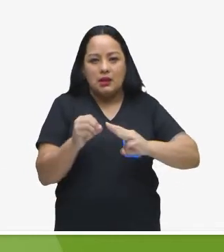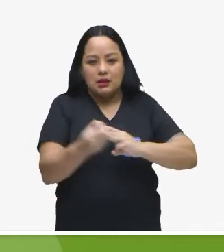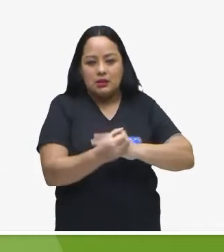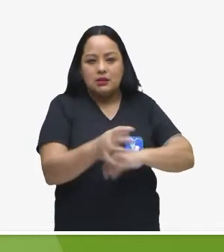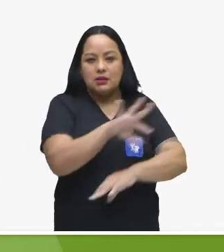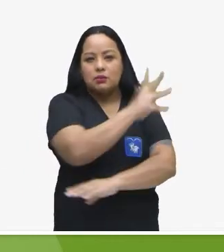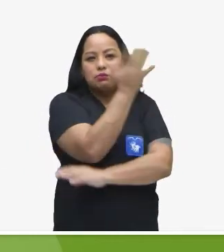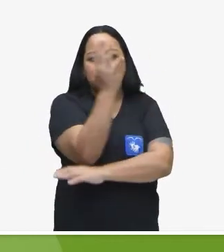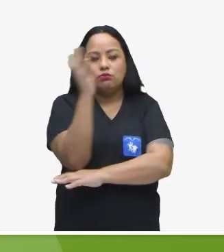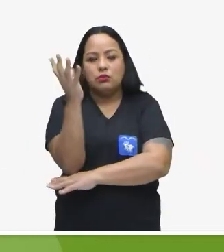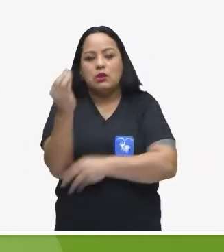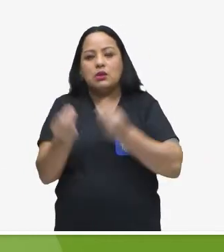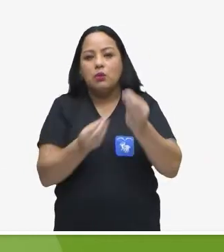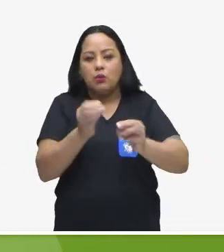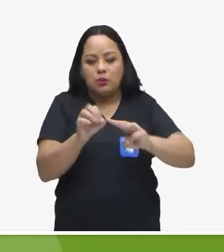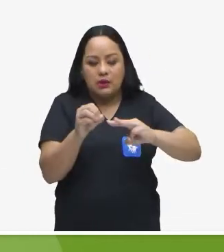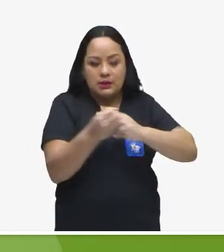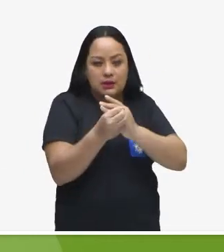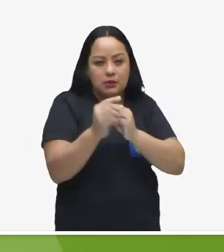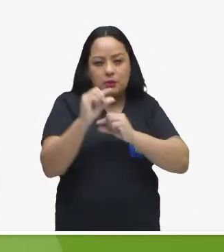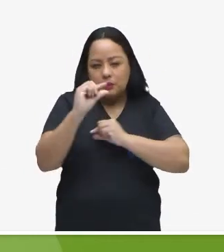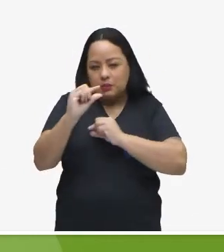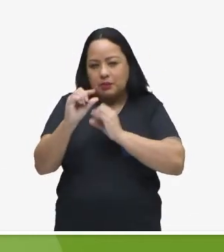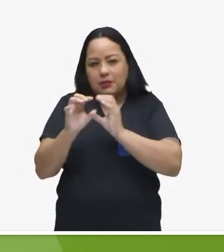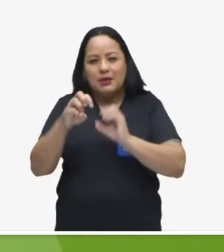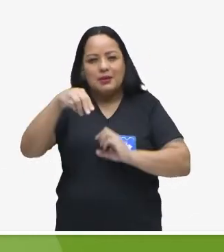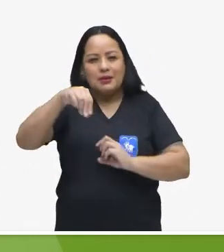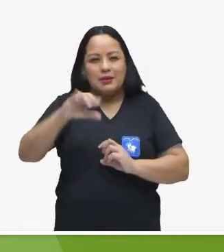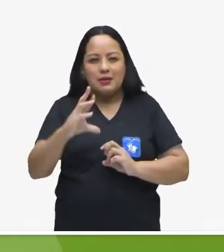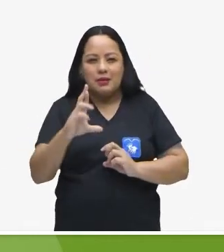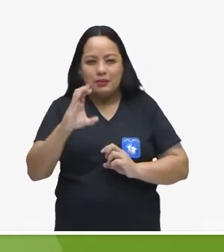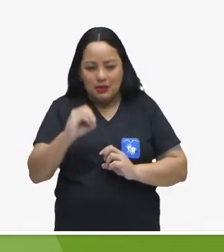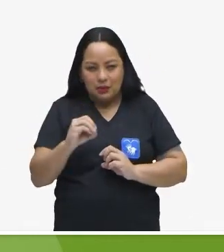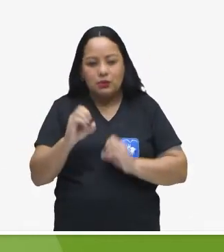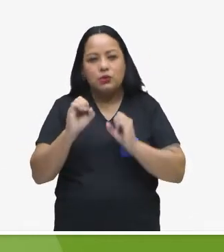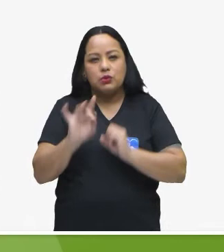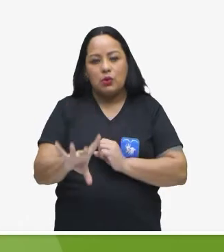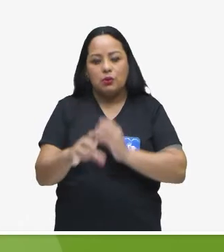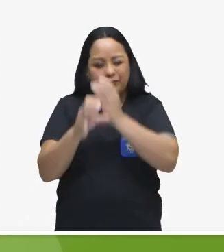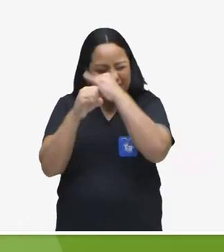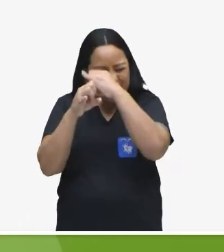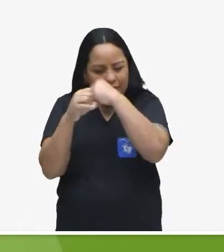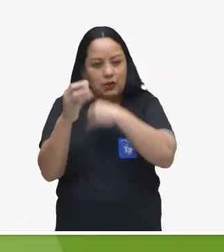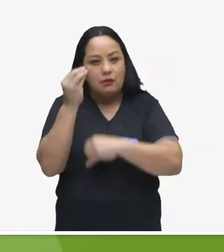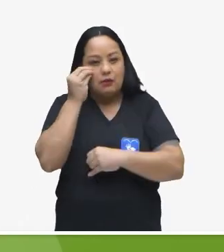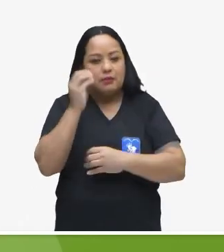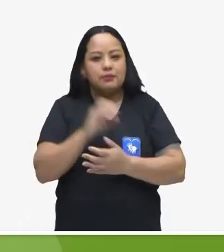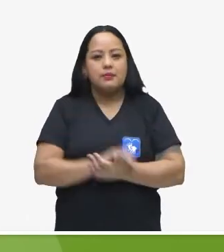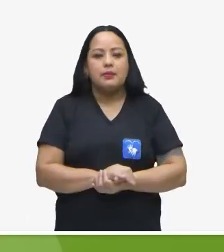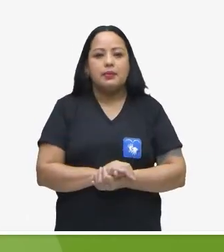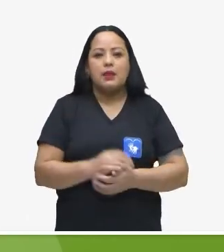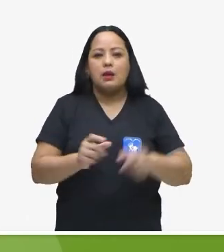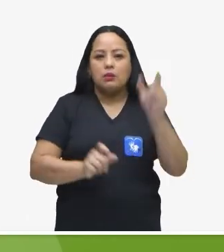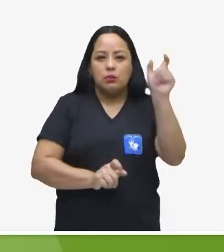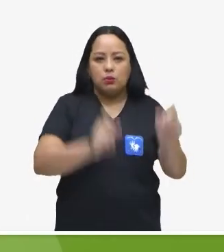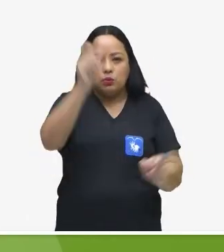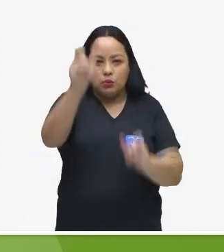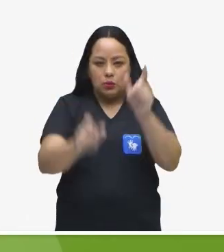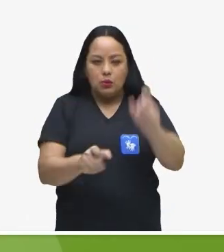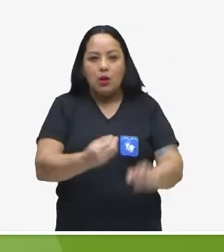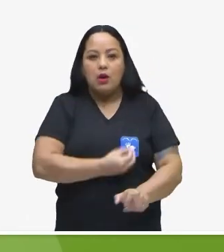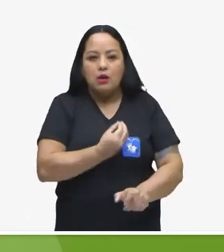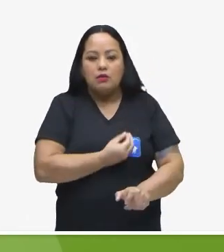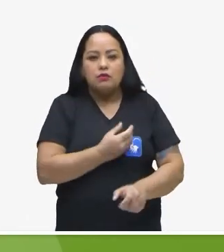Então, são células microscópicas que só podem ser vistas com o microscópio. Os seres vivos são muitos, né?